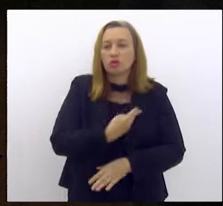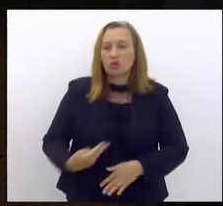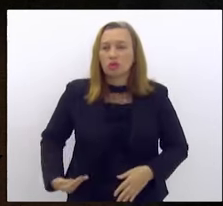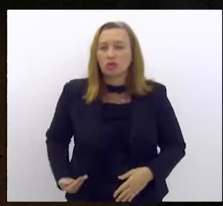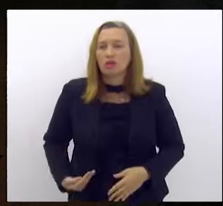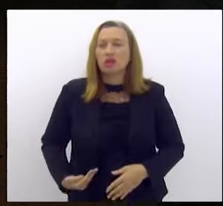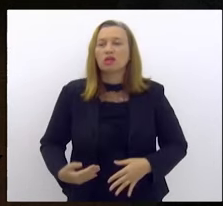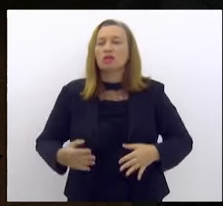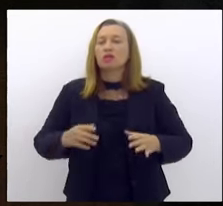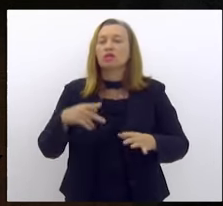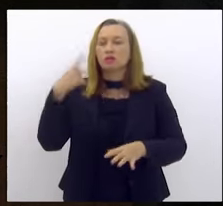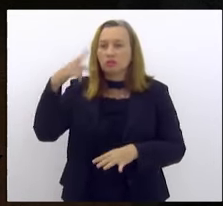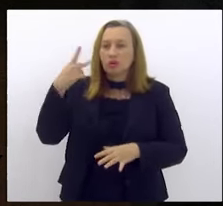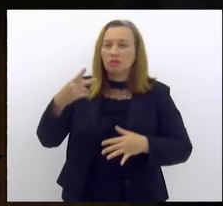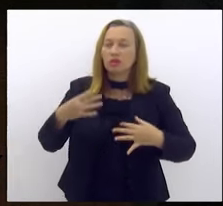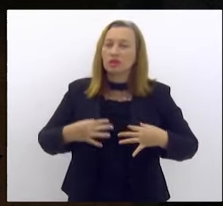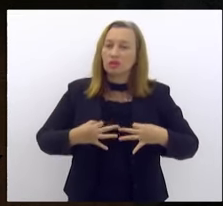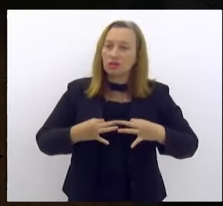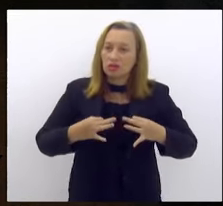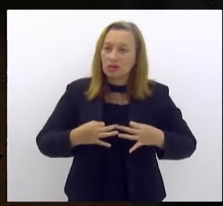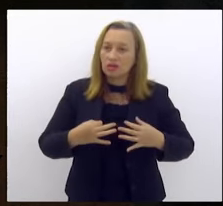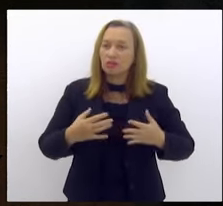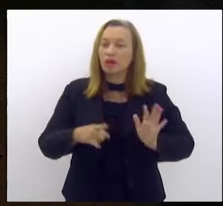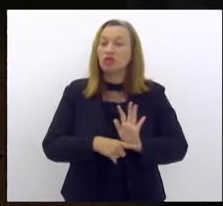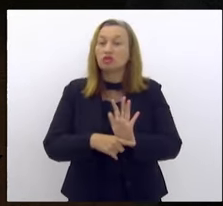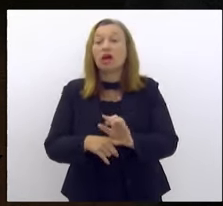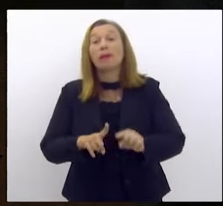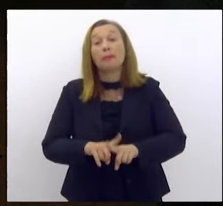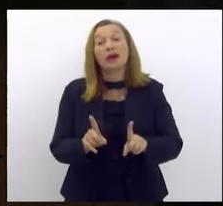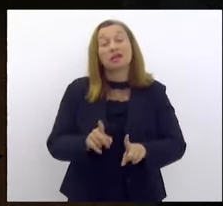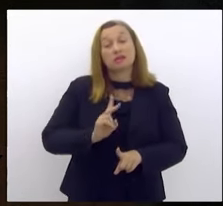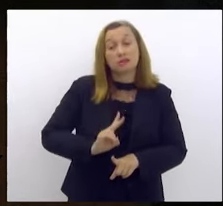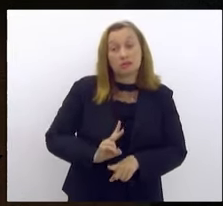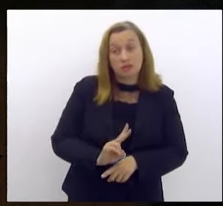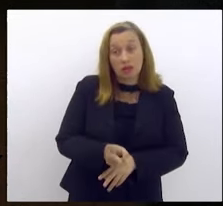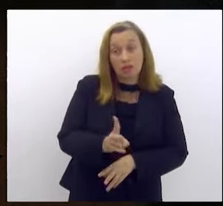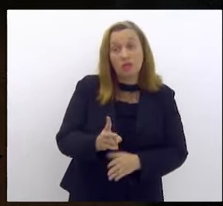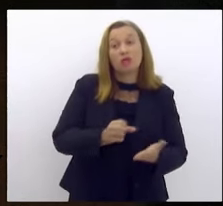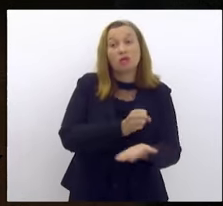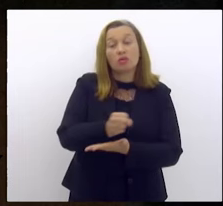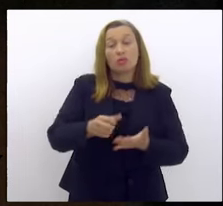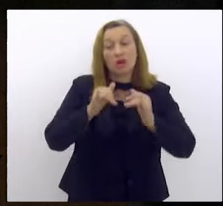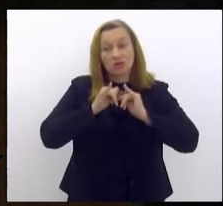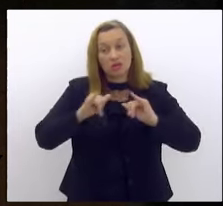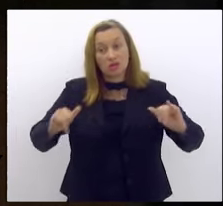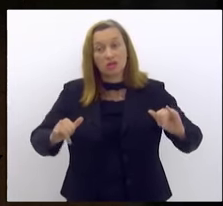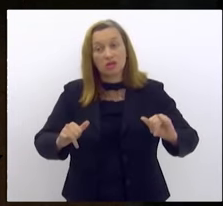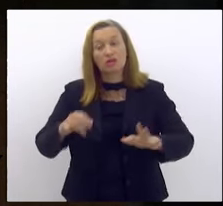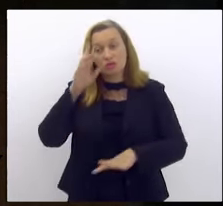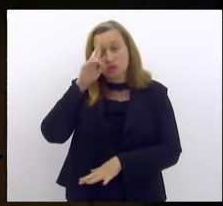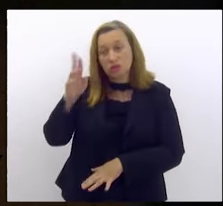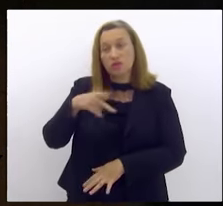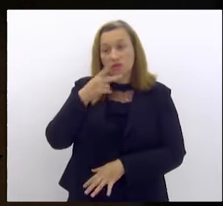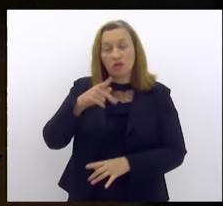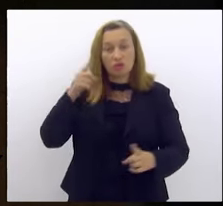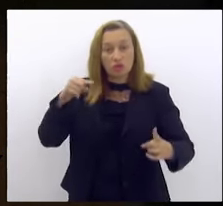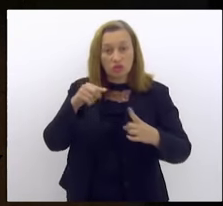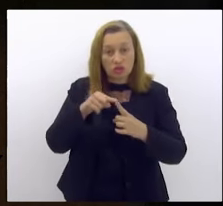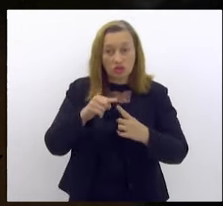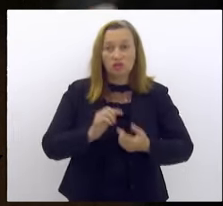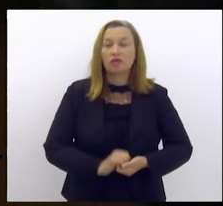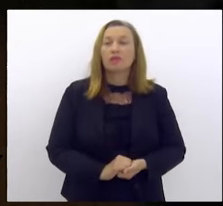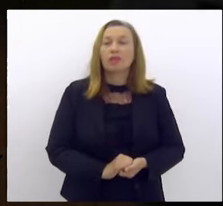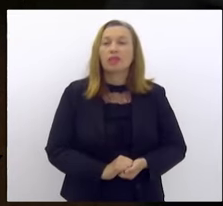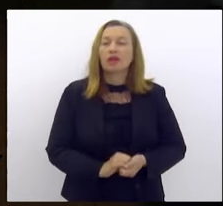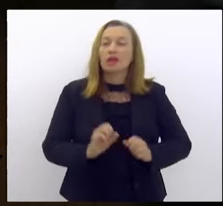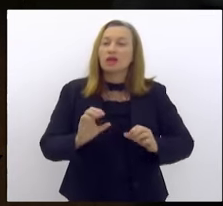está de portas abertas para contribuir, mas sempre com base nas declarações que Vossa Excelência mencionou de forma objetiva,